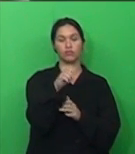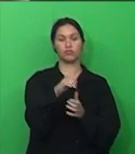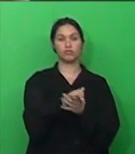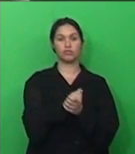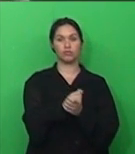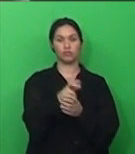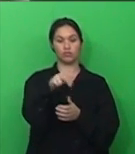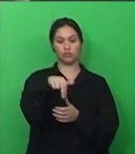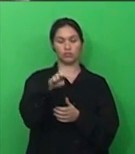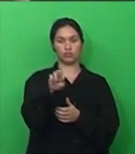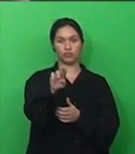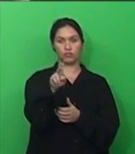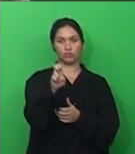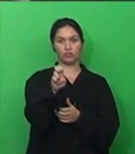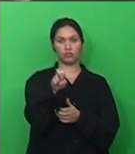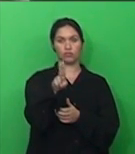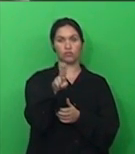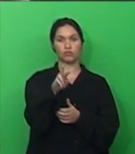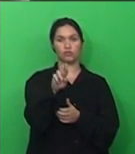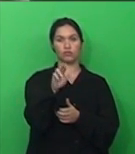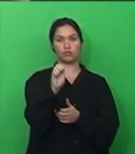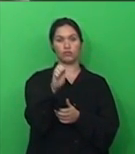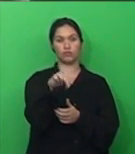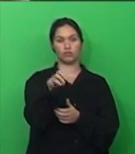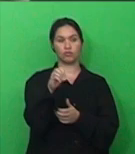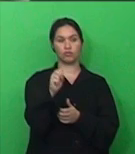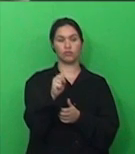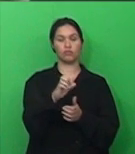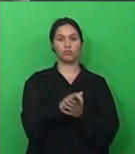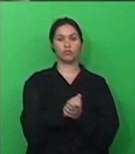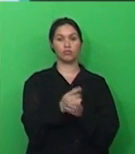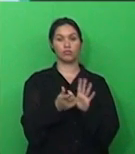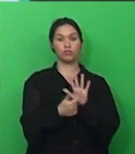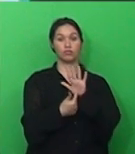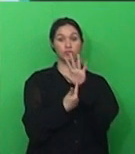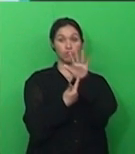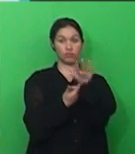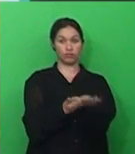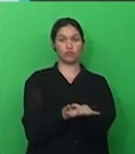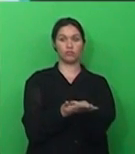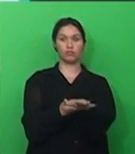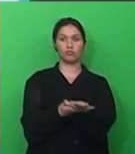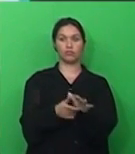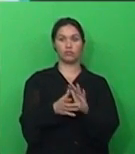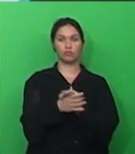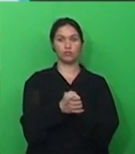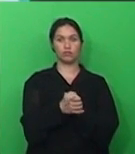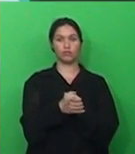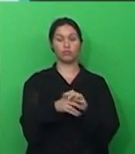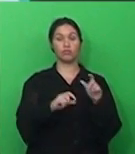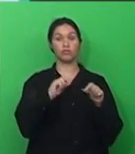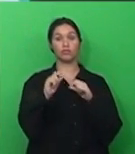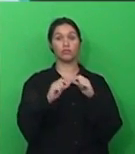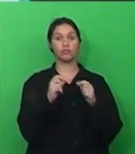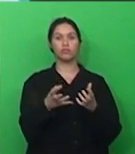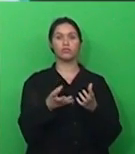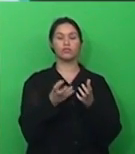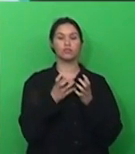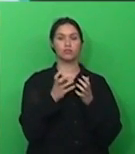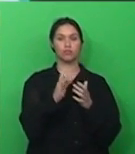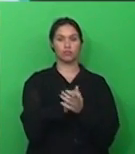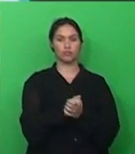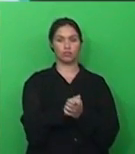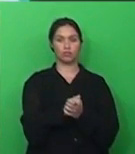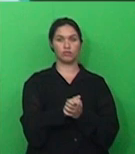Partido busca no seu teor enquanto aos deveres do professor. Nesse exato momento,